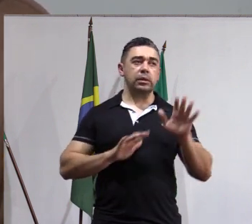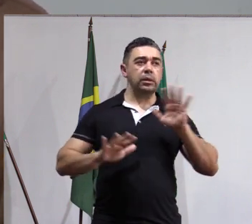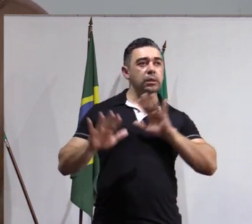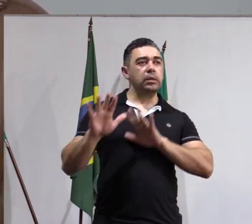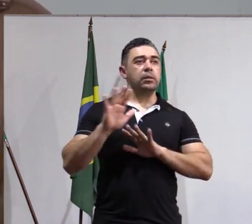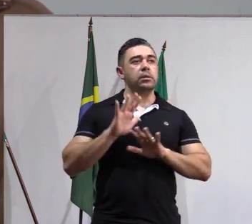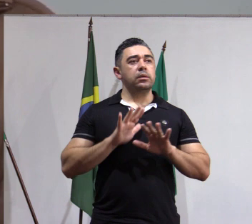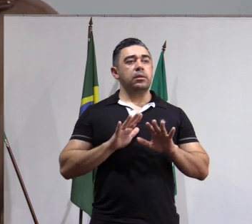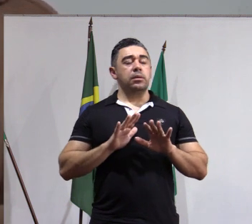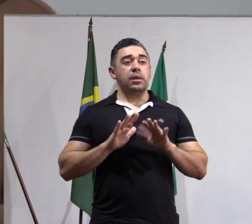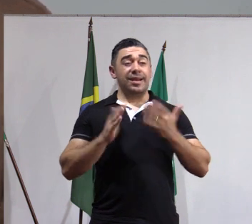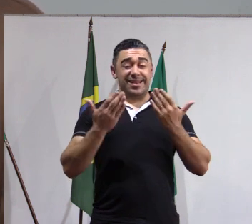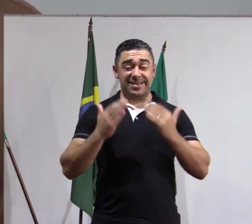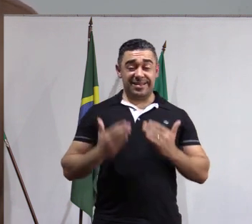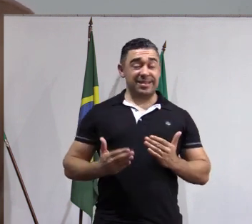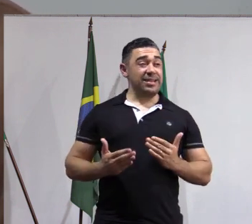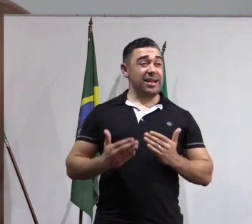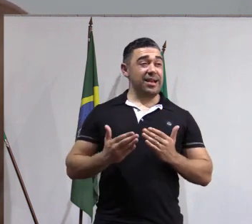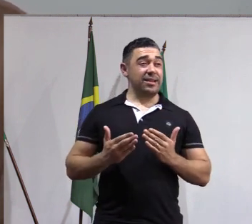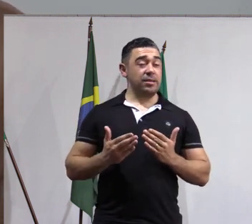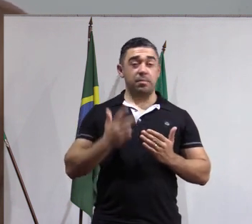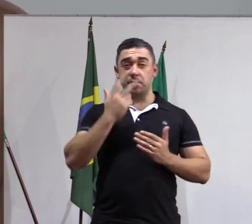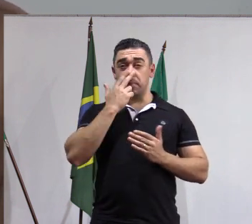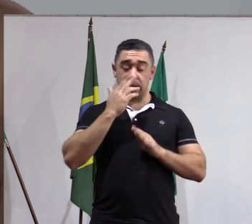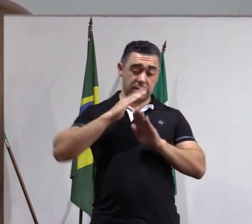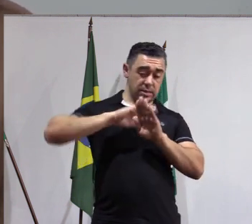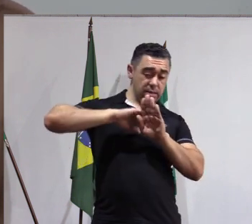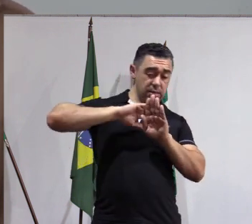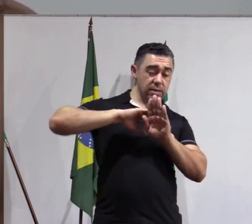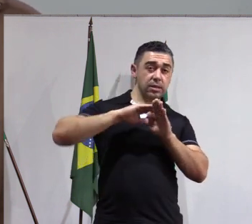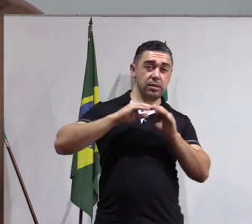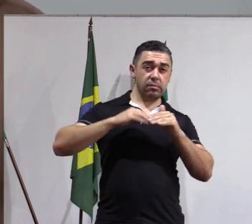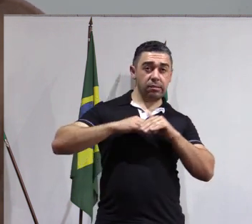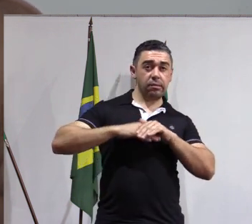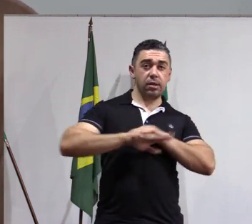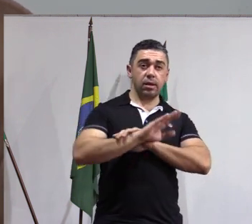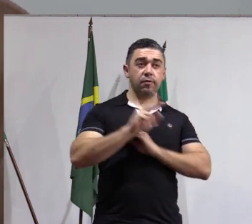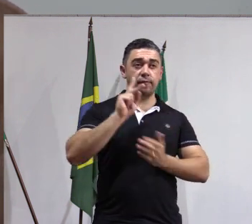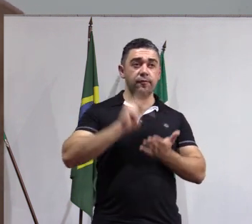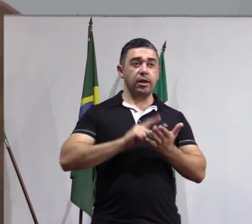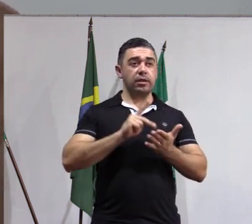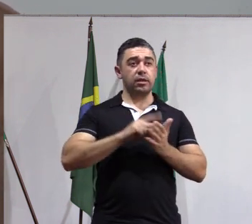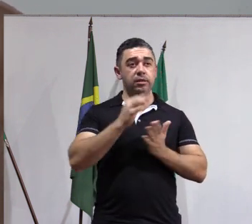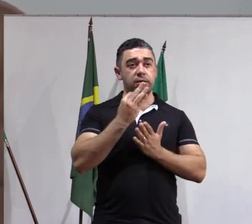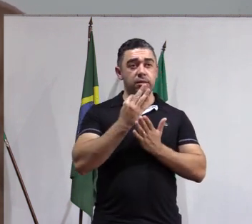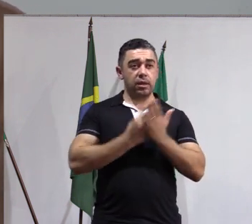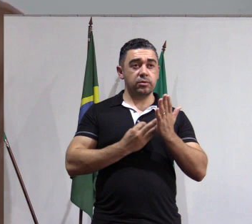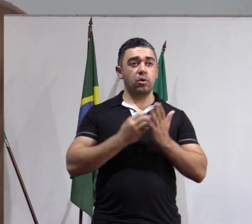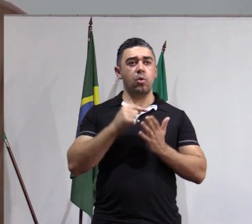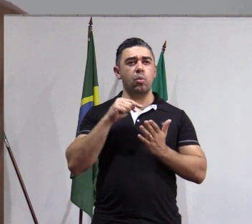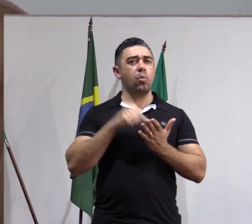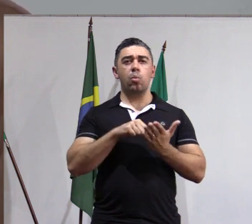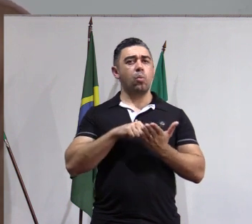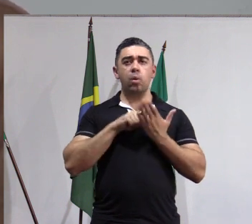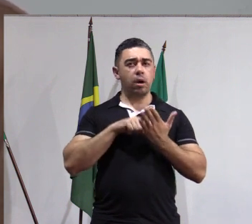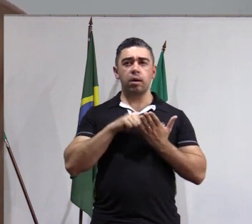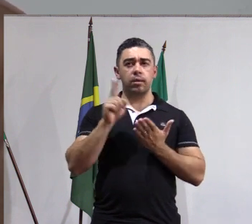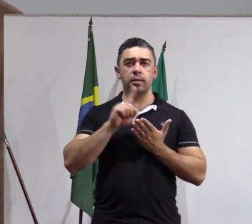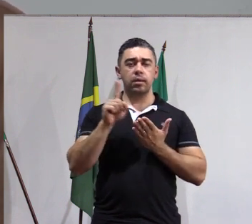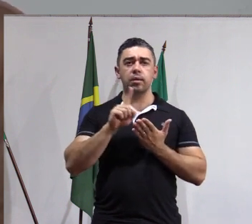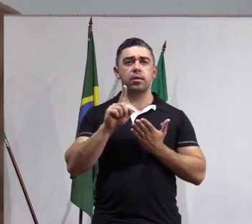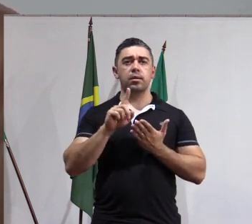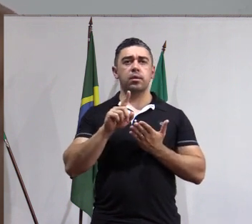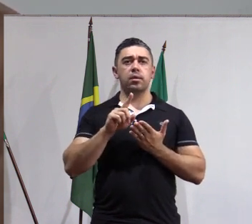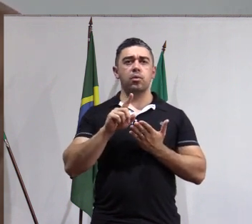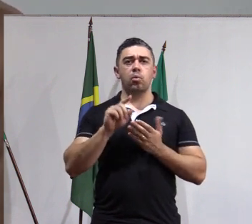do texto tende a esconder o verdadeiro valor desse texto. O que o texto desse projeto não diz, o vazio,